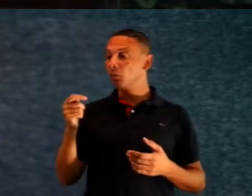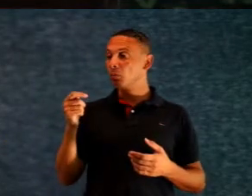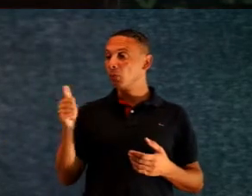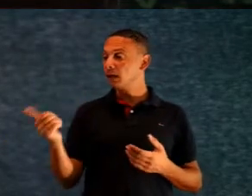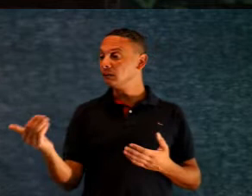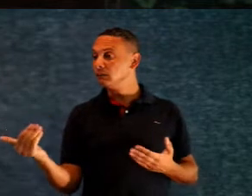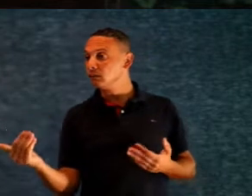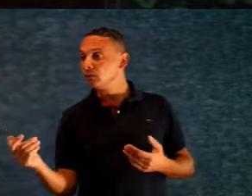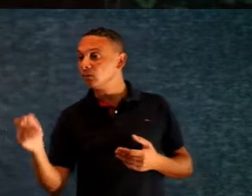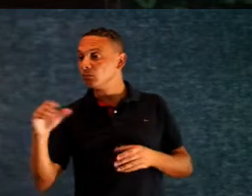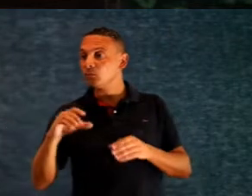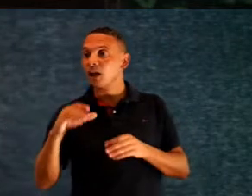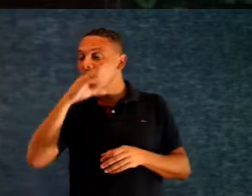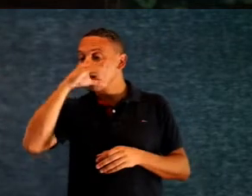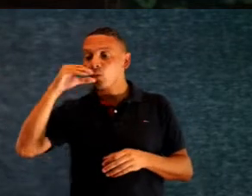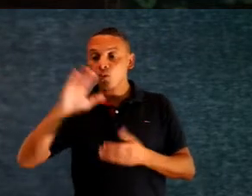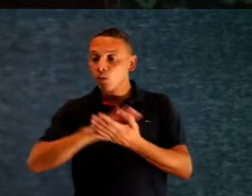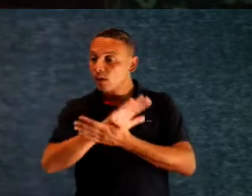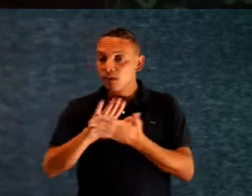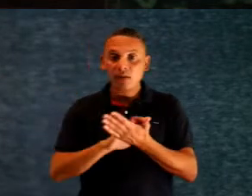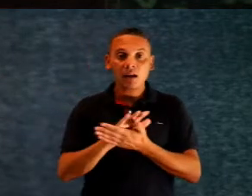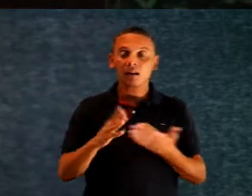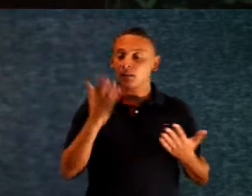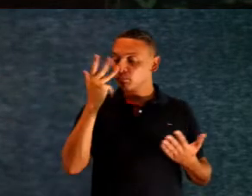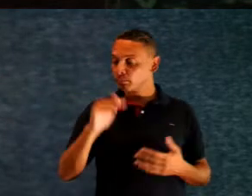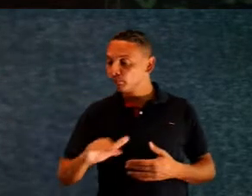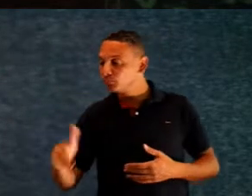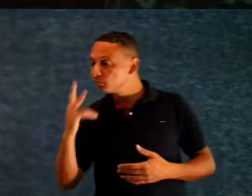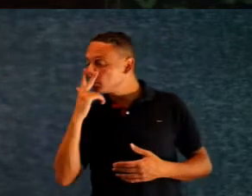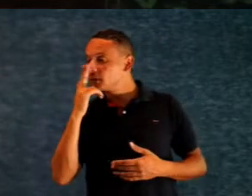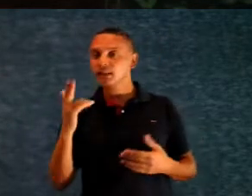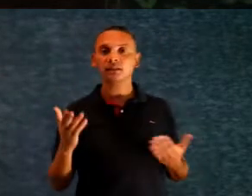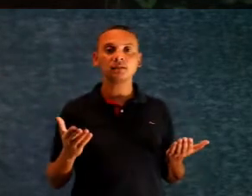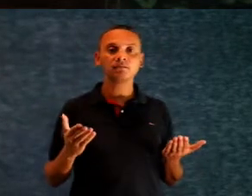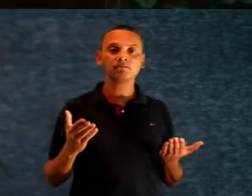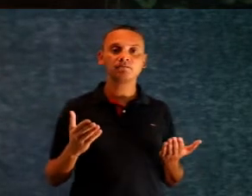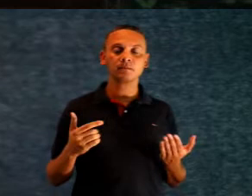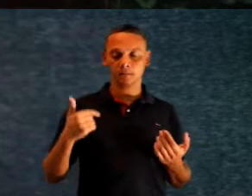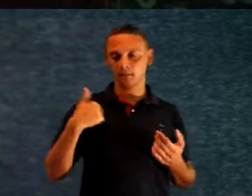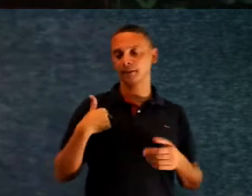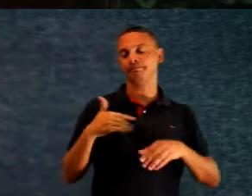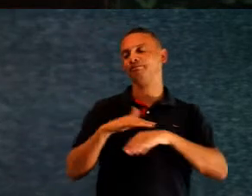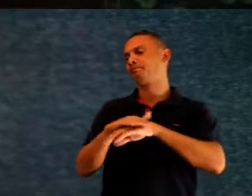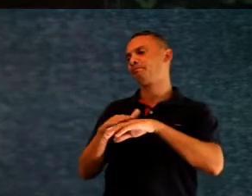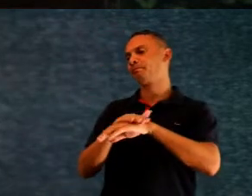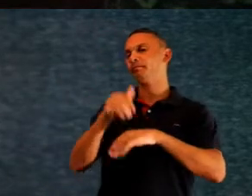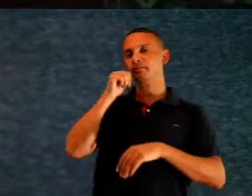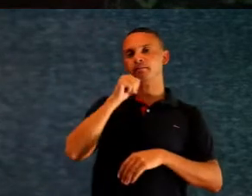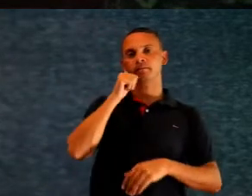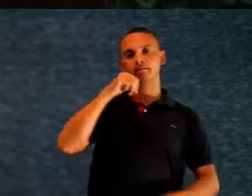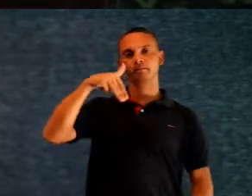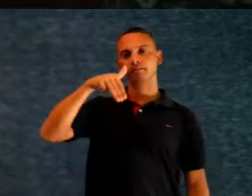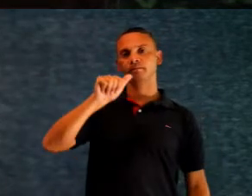deixou, eu diria quase que praticamente a infância. Então, eu, uma certa vez, conversando com Maria Julieta, eu falei para